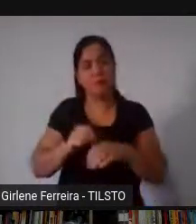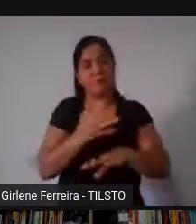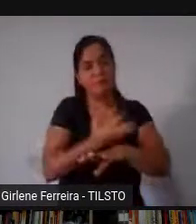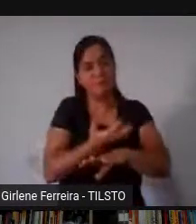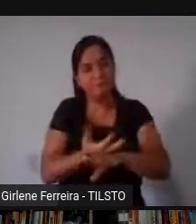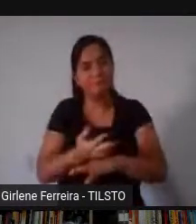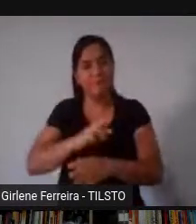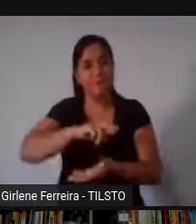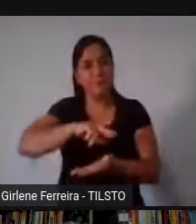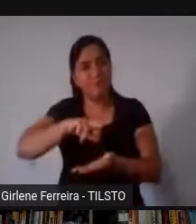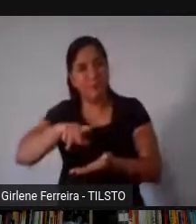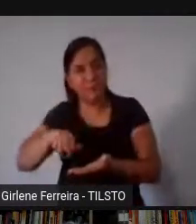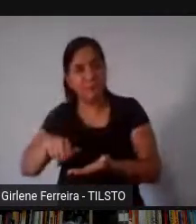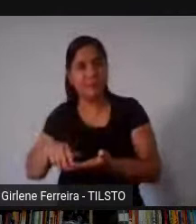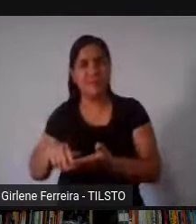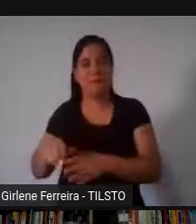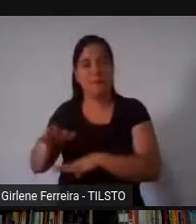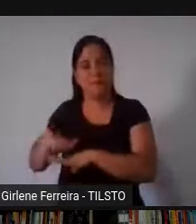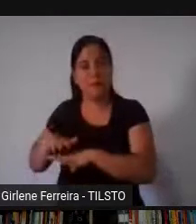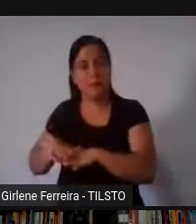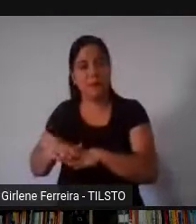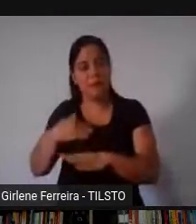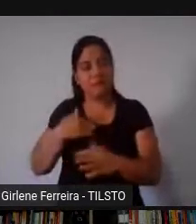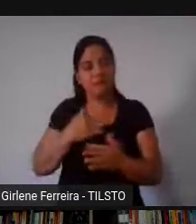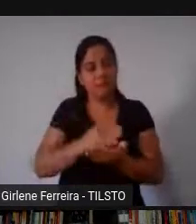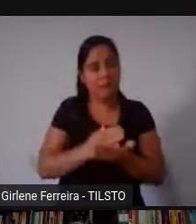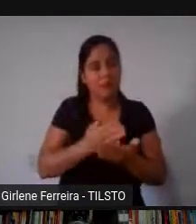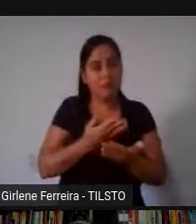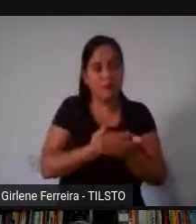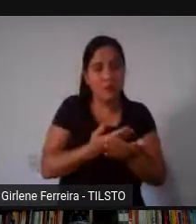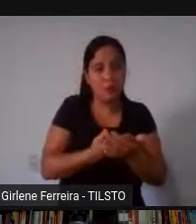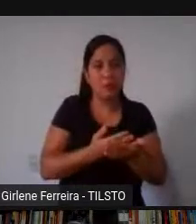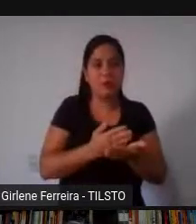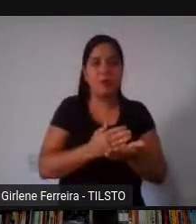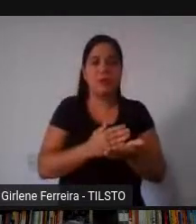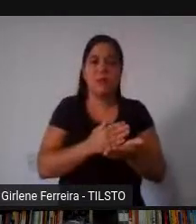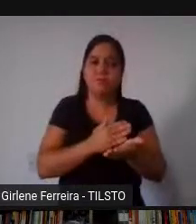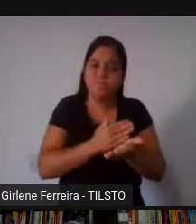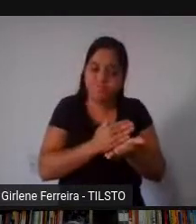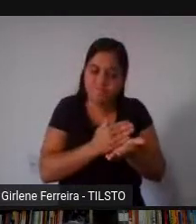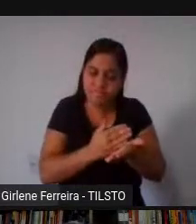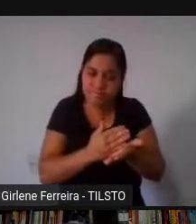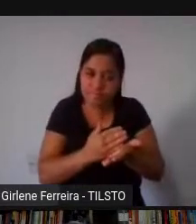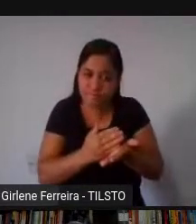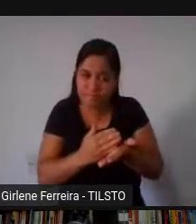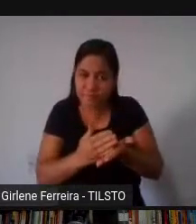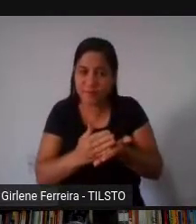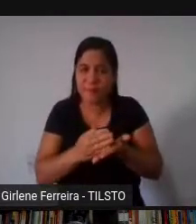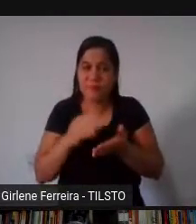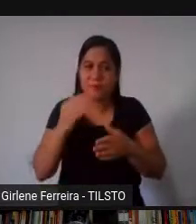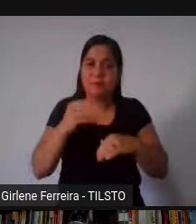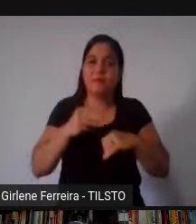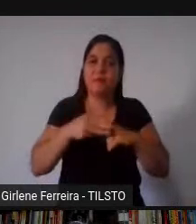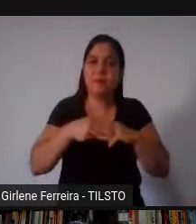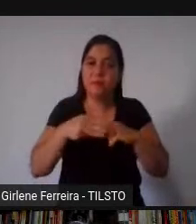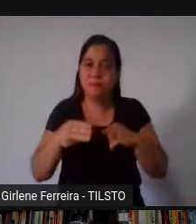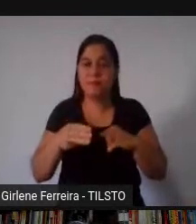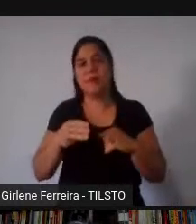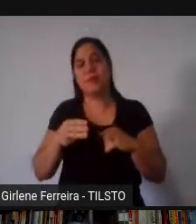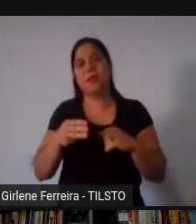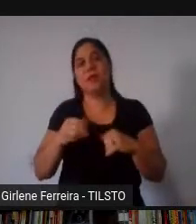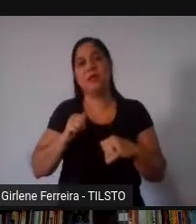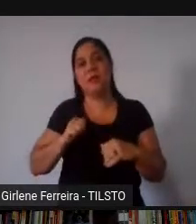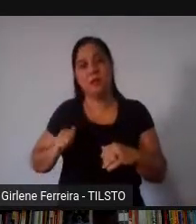uma iniciação científica em matemática, com uma bolsa, né, com todo o amparo institucional, e, assim,